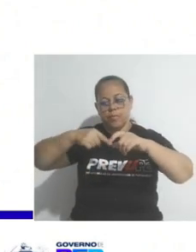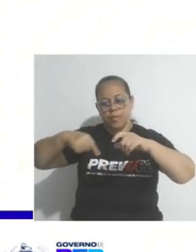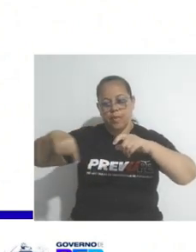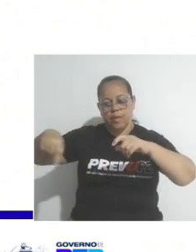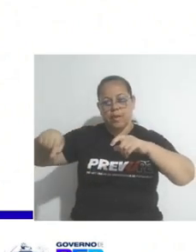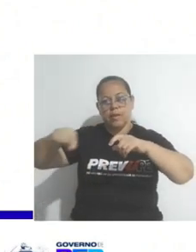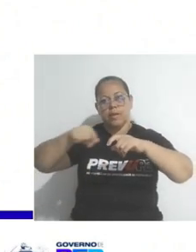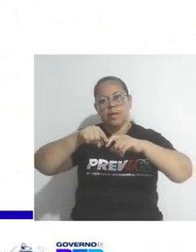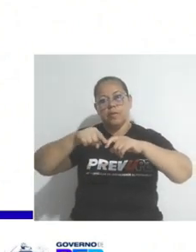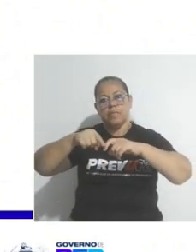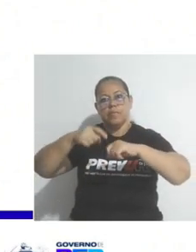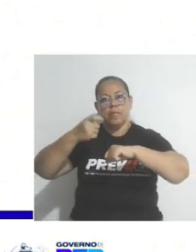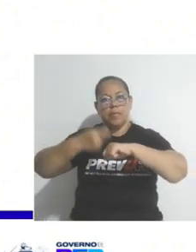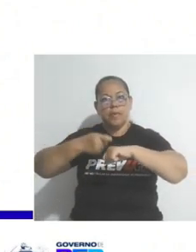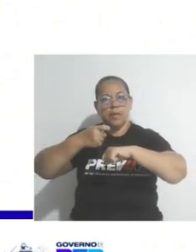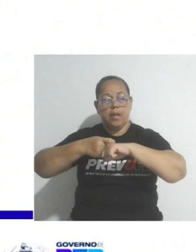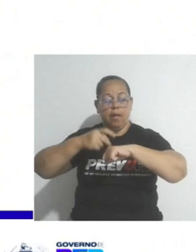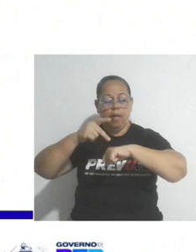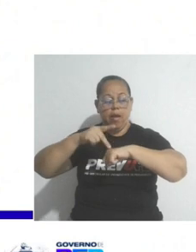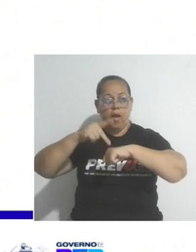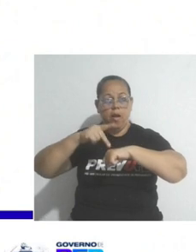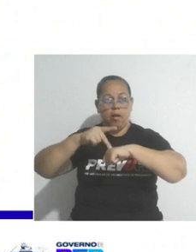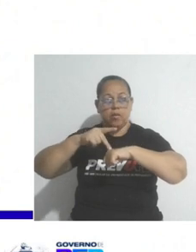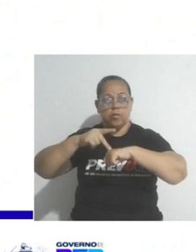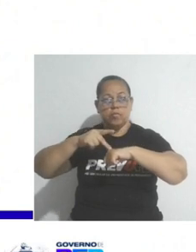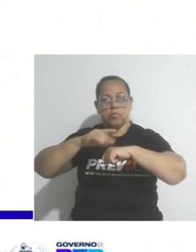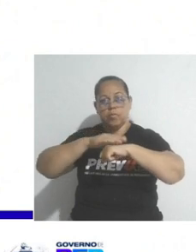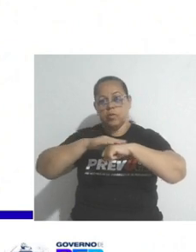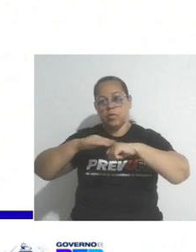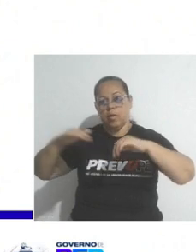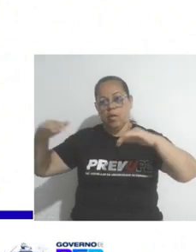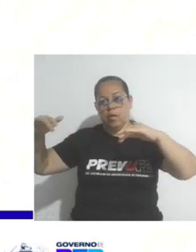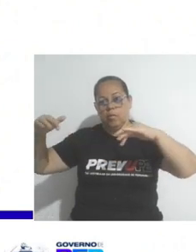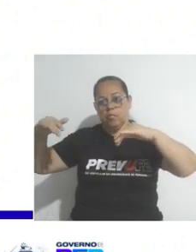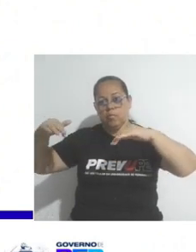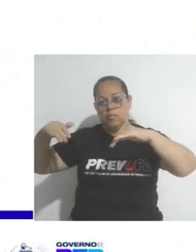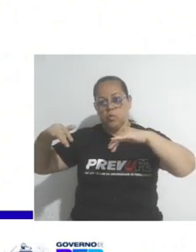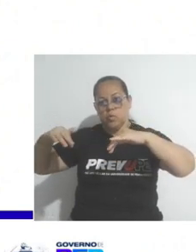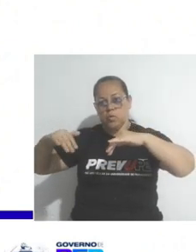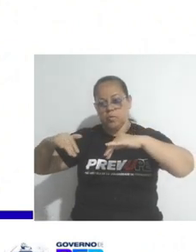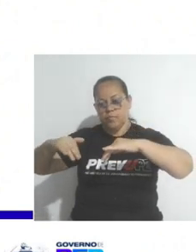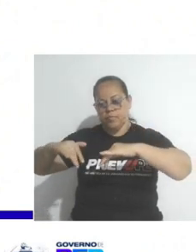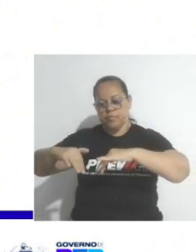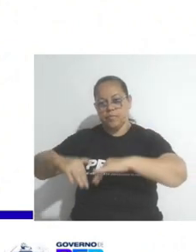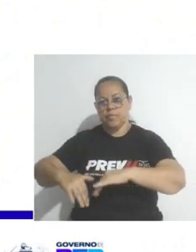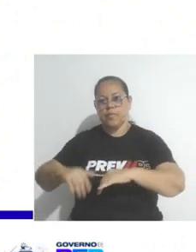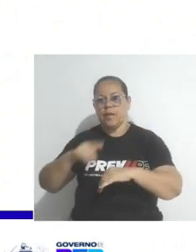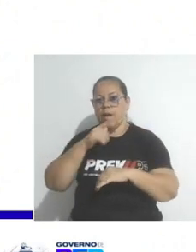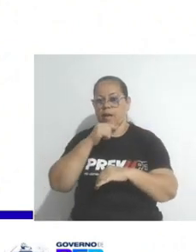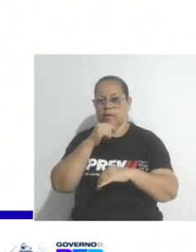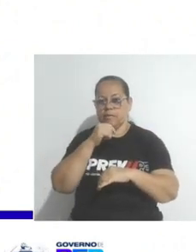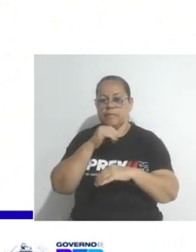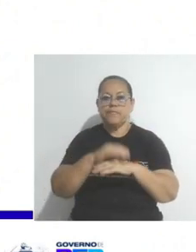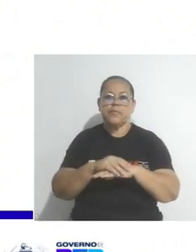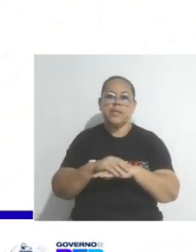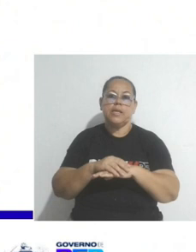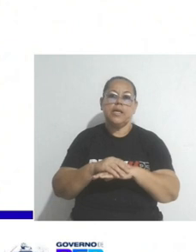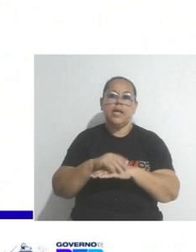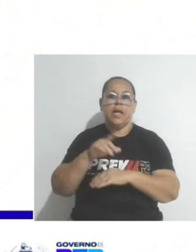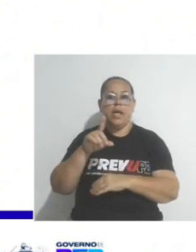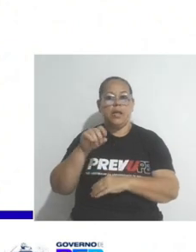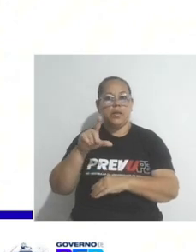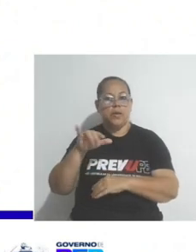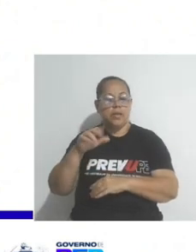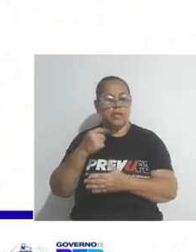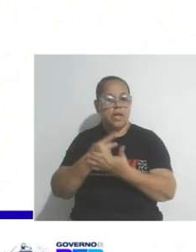a rocha e o material residual são levados pela água subterrânea dolinas geradas a partir de